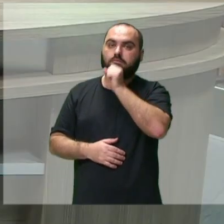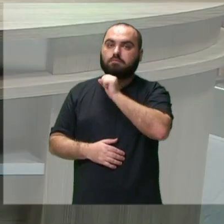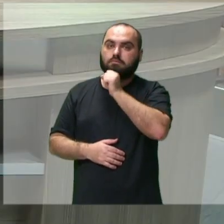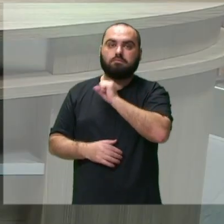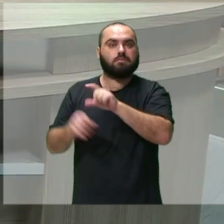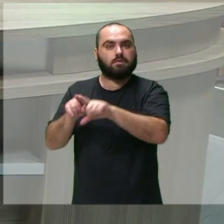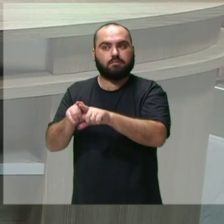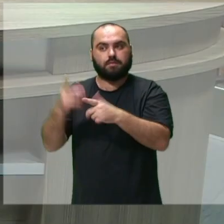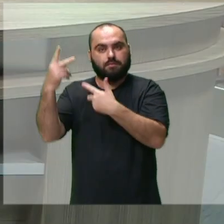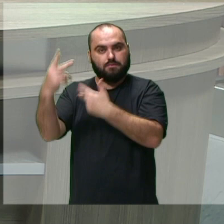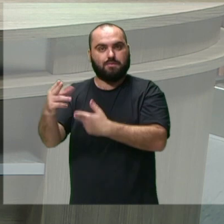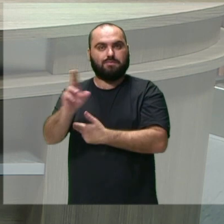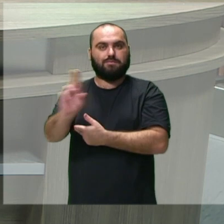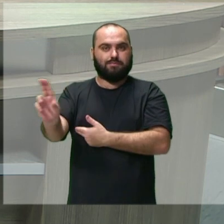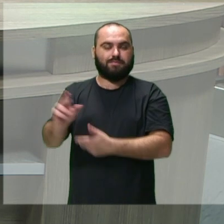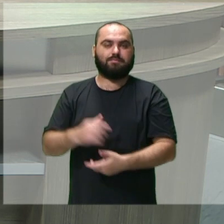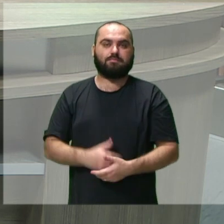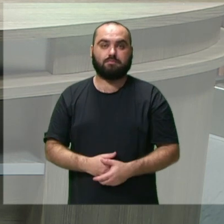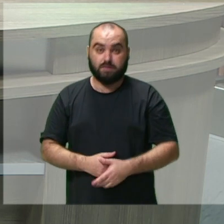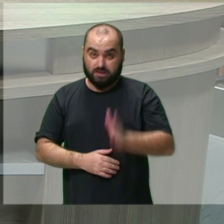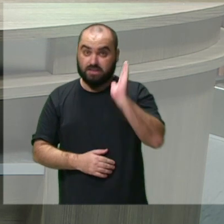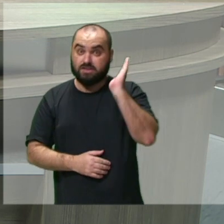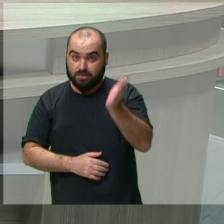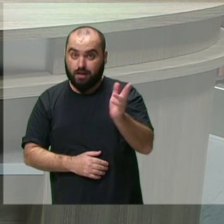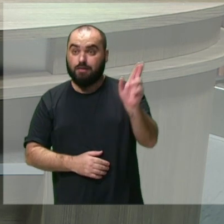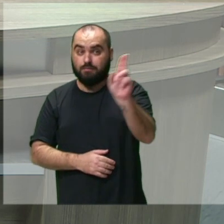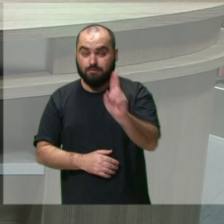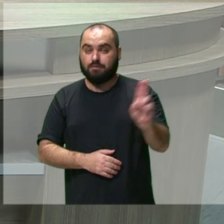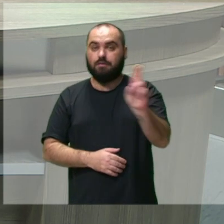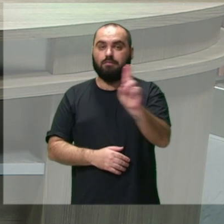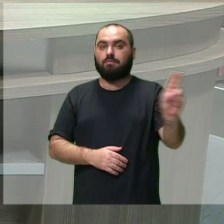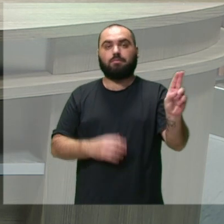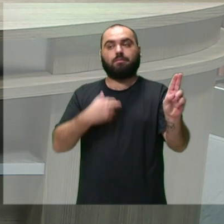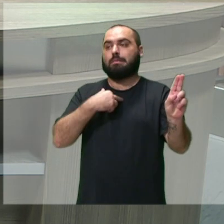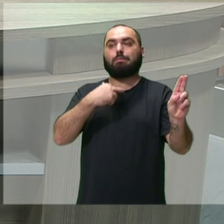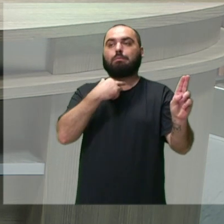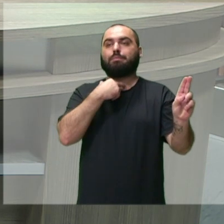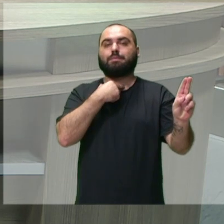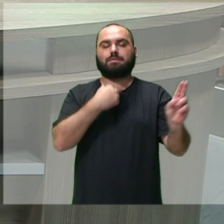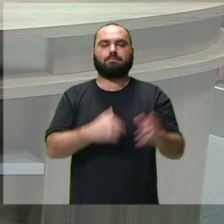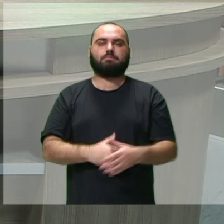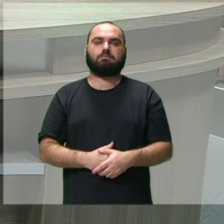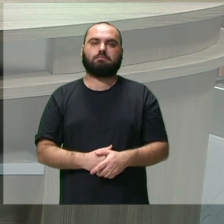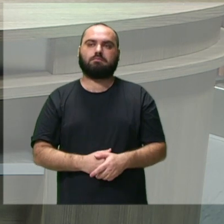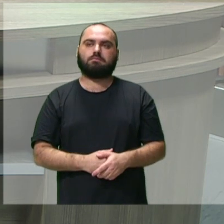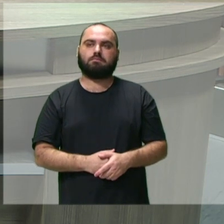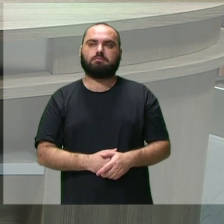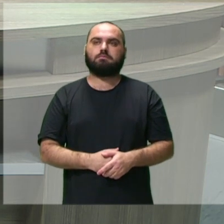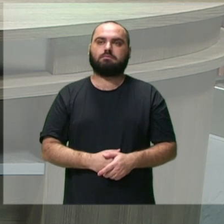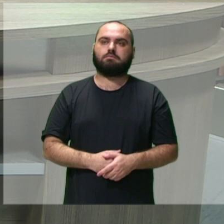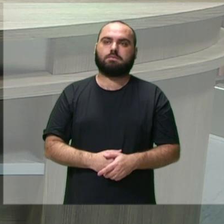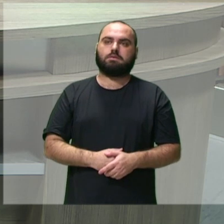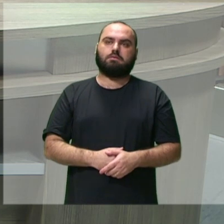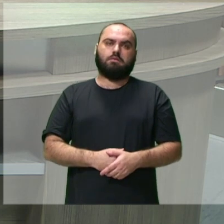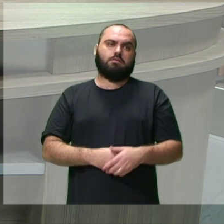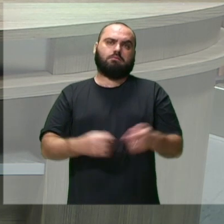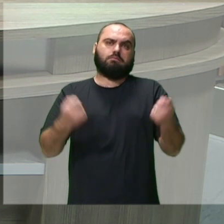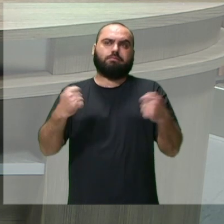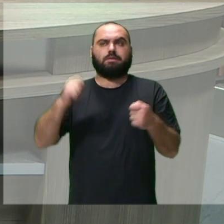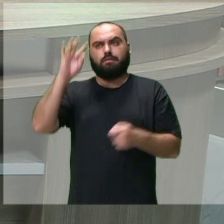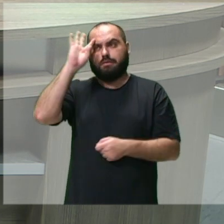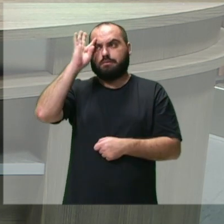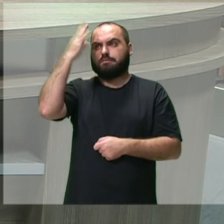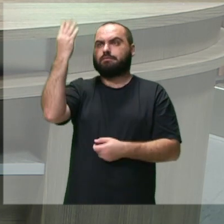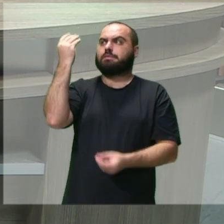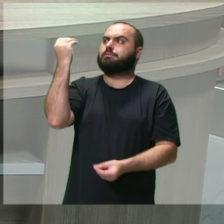surpresa, já tinham usado esse nome. Então, eu não poderia usá-lo. E aí, precisava resolver, como é que eu